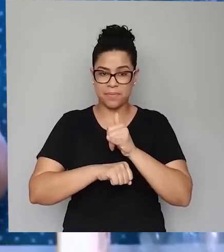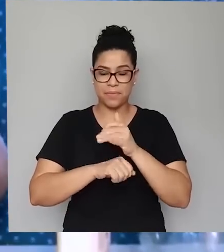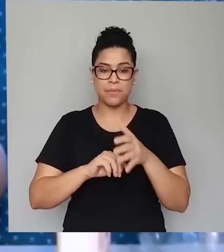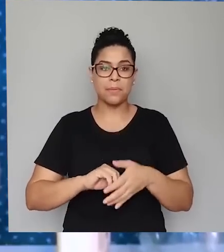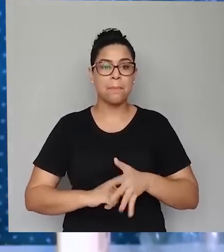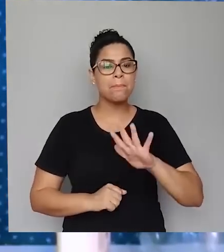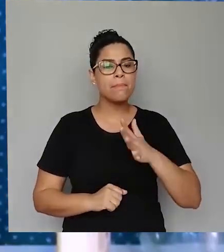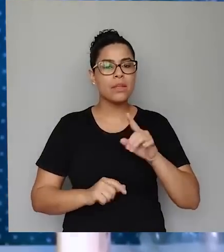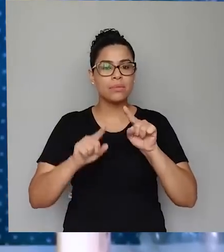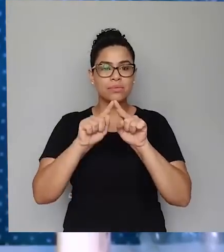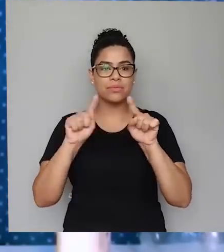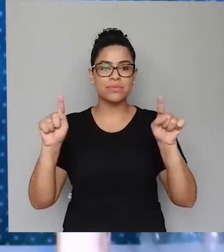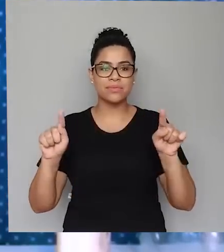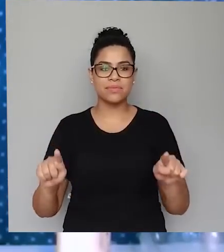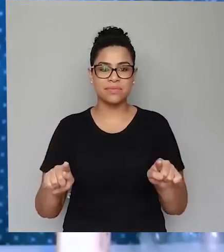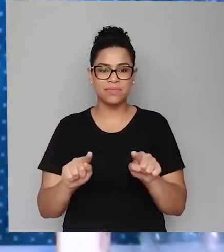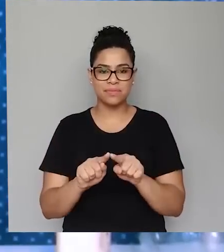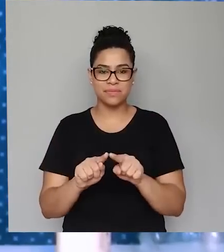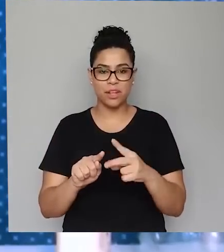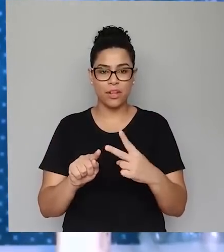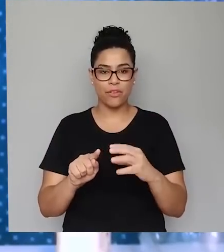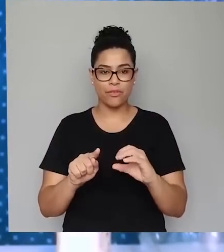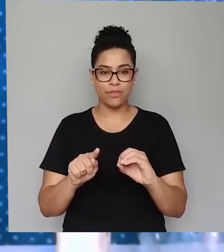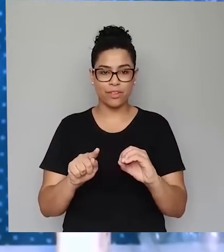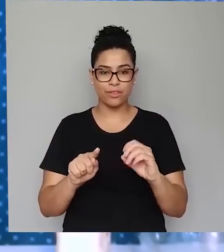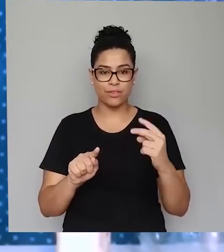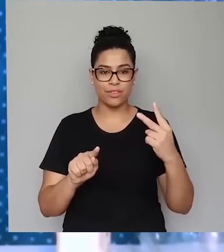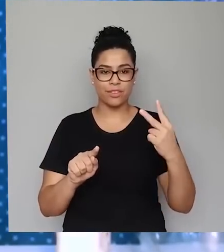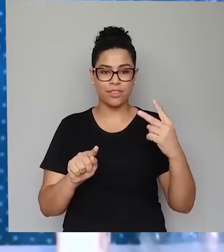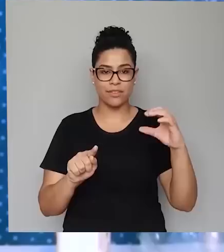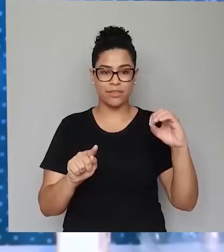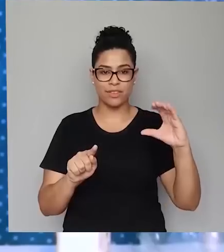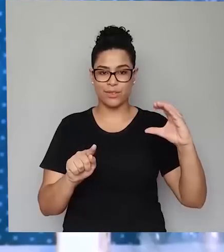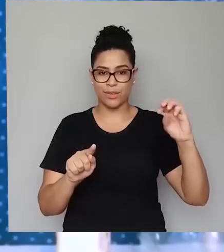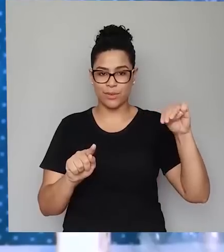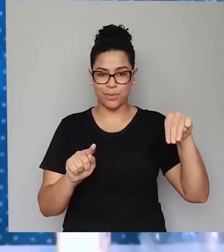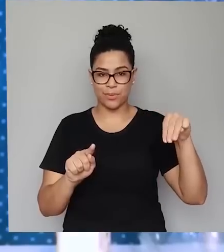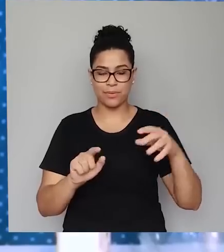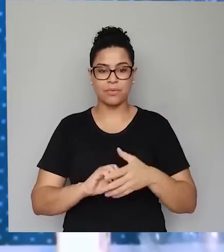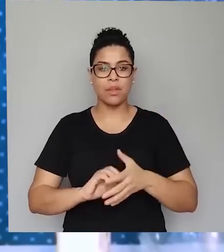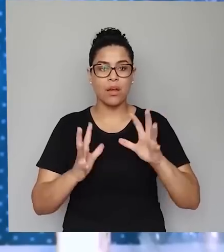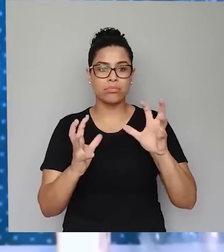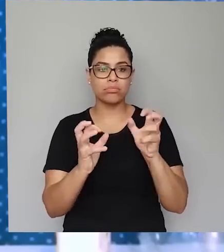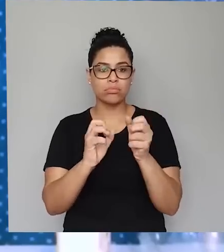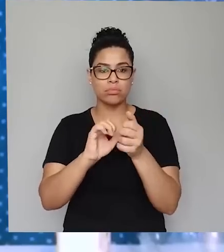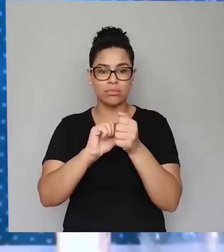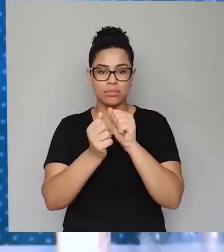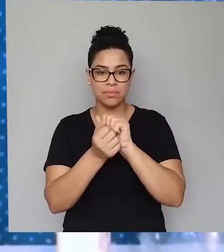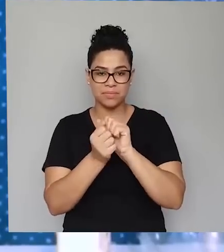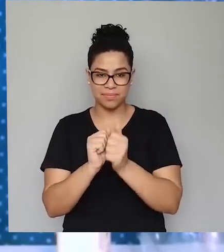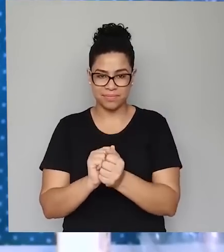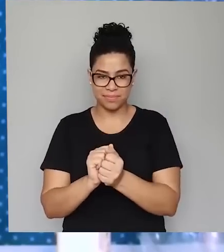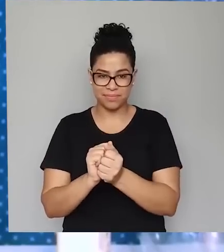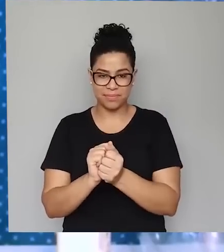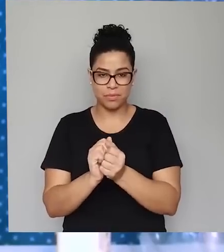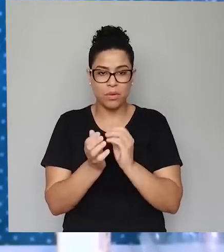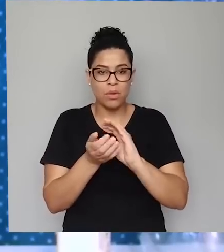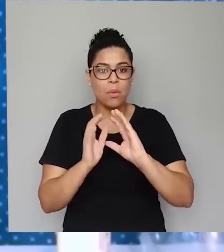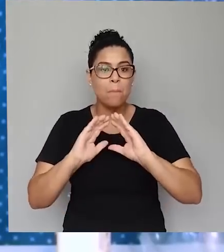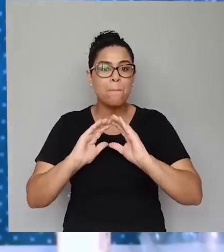por 20 e vamos amassar e fazer uma bolinha.